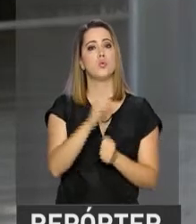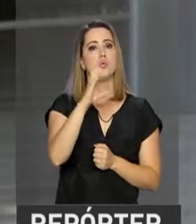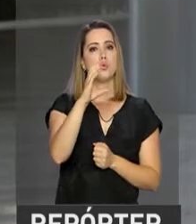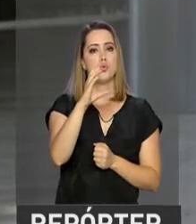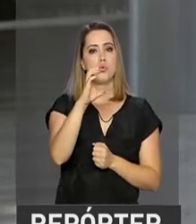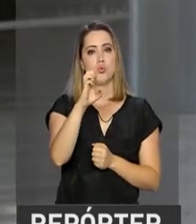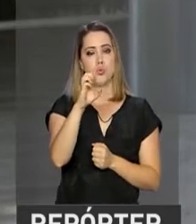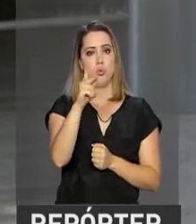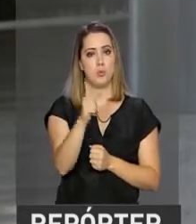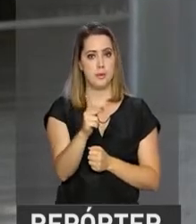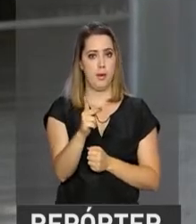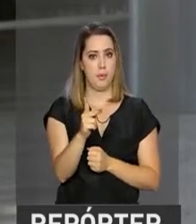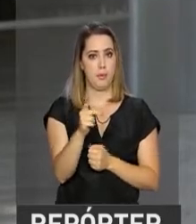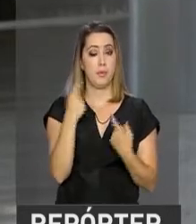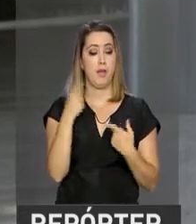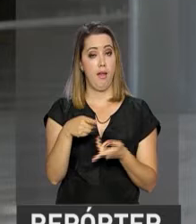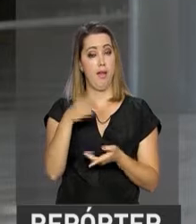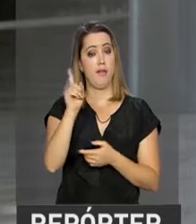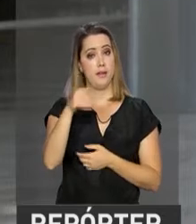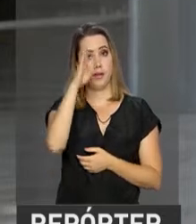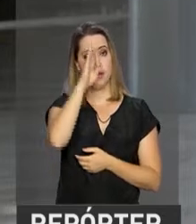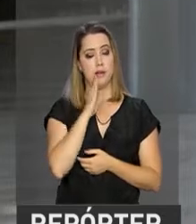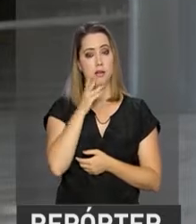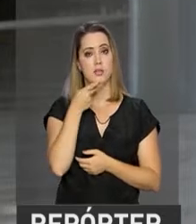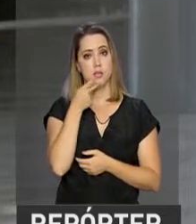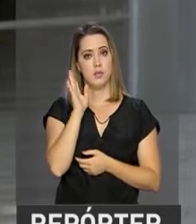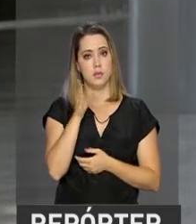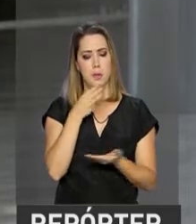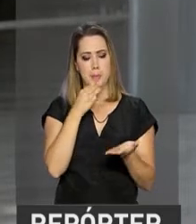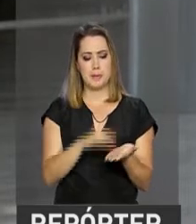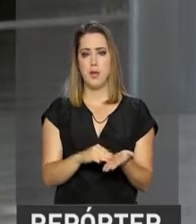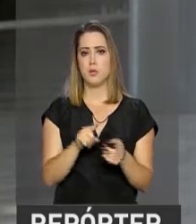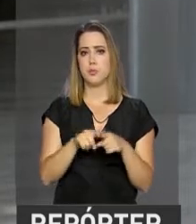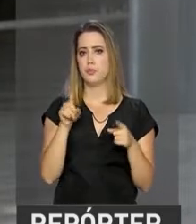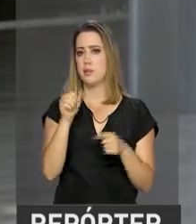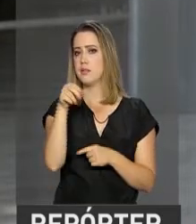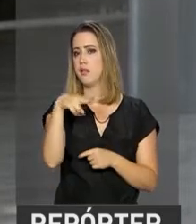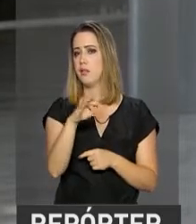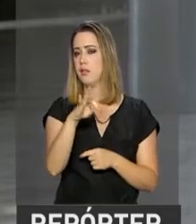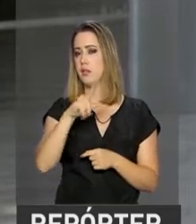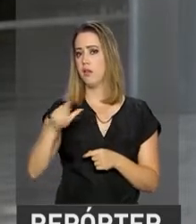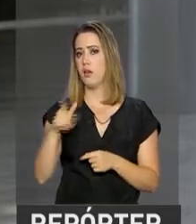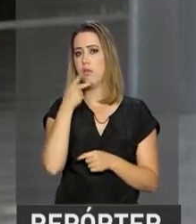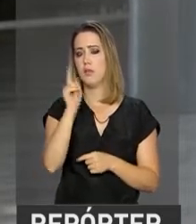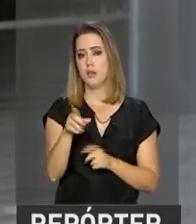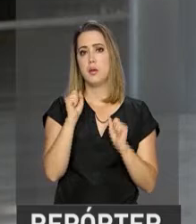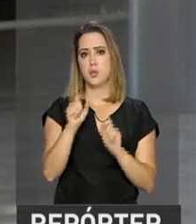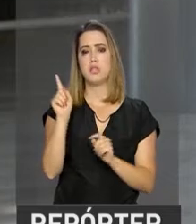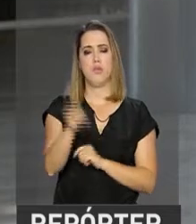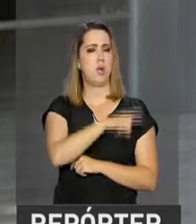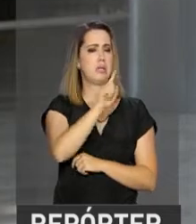portanto trata-se de um serviço gratuito como a própria mensagem diz segundo a anatel ainda é possível fazer o